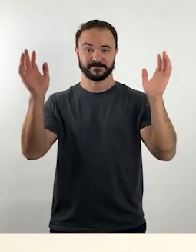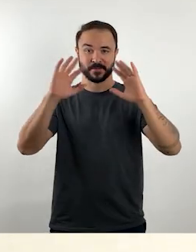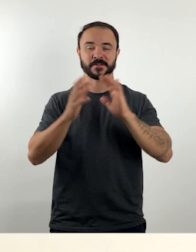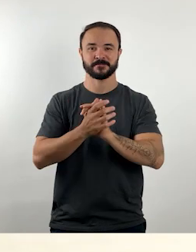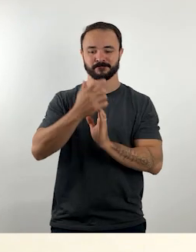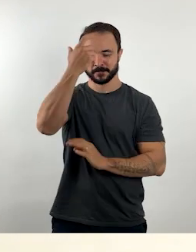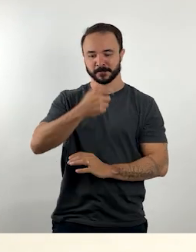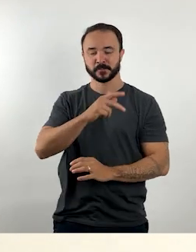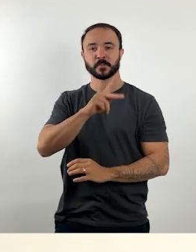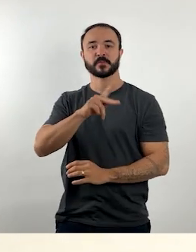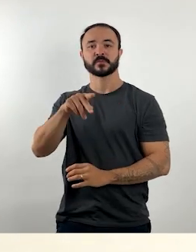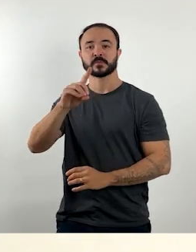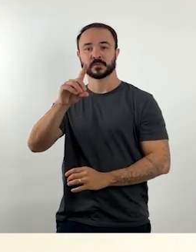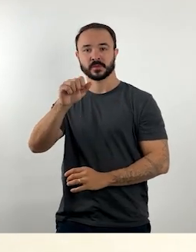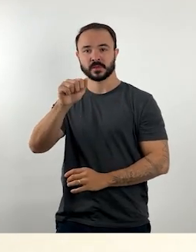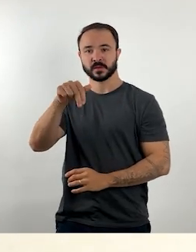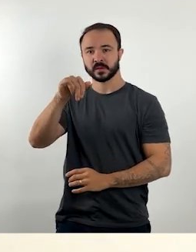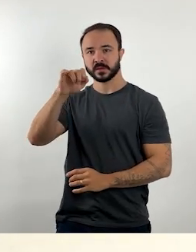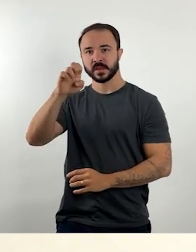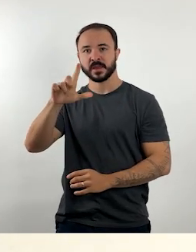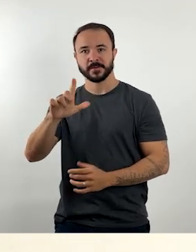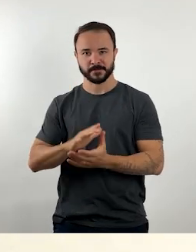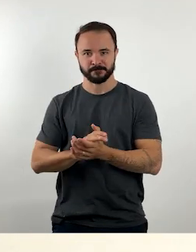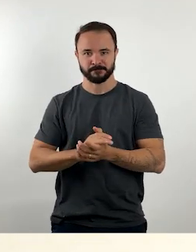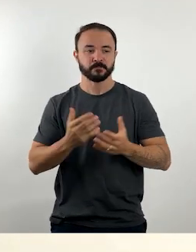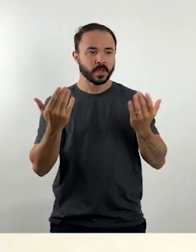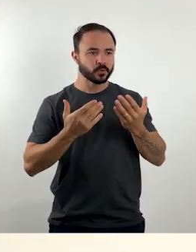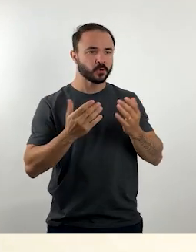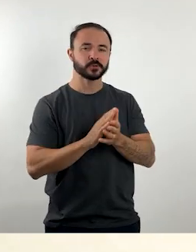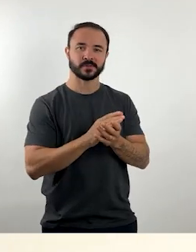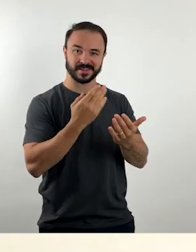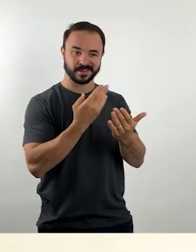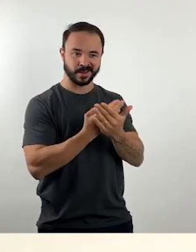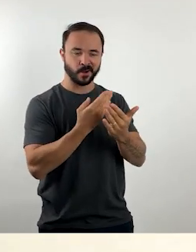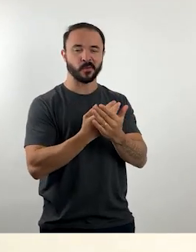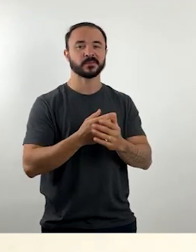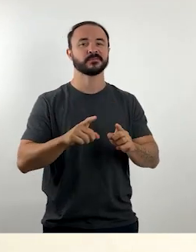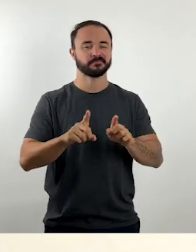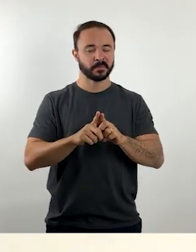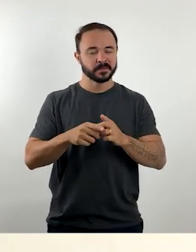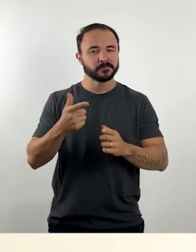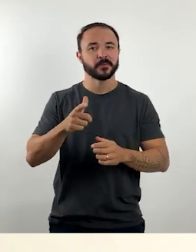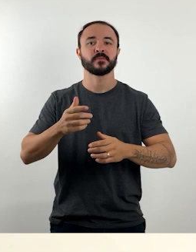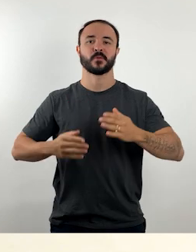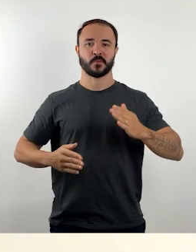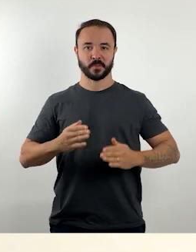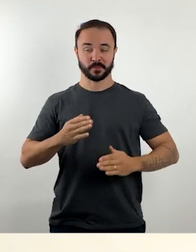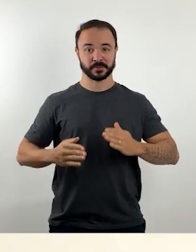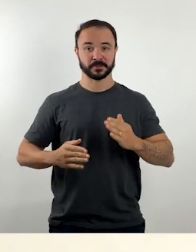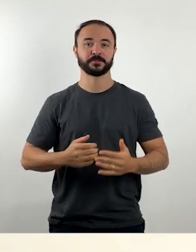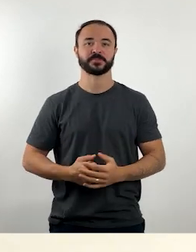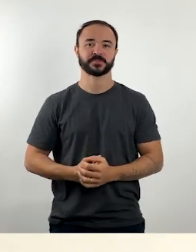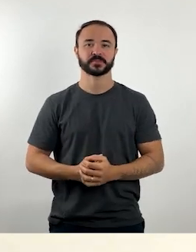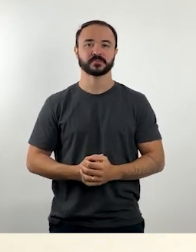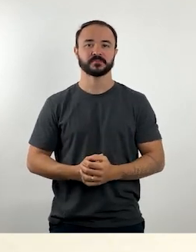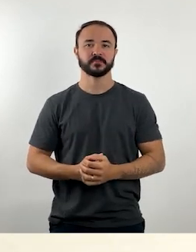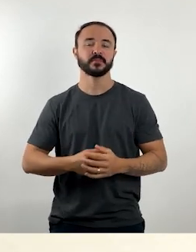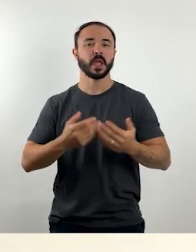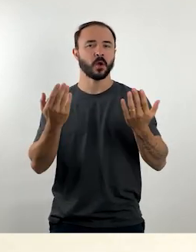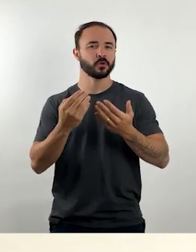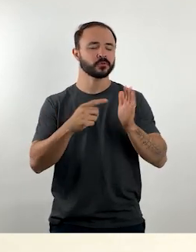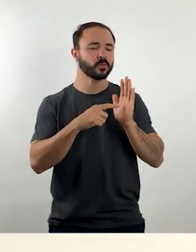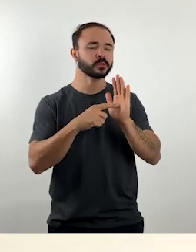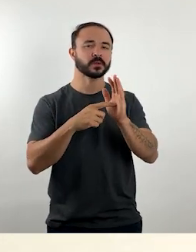Olá, pessoal! Eu sou o professor Daniel Reis e hoje estamos aqui para mais uma aula de robótica. Na aula de hoje, eu vou